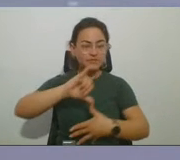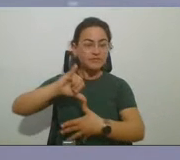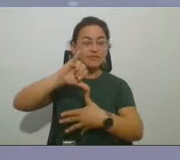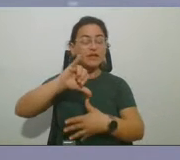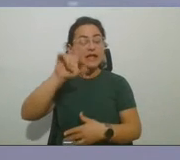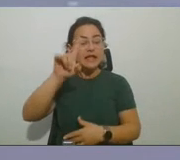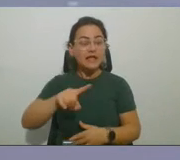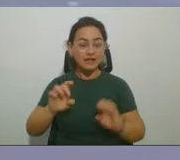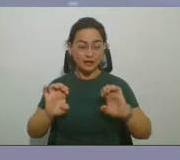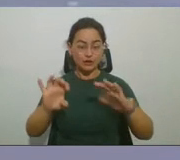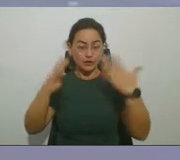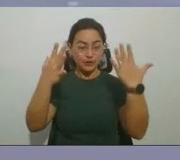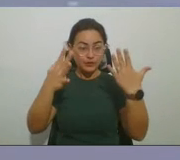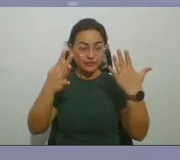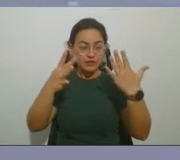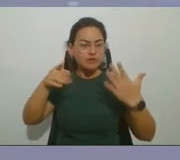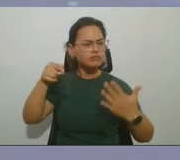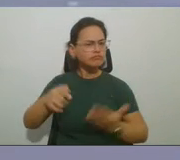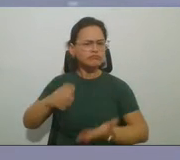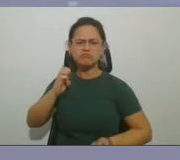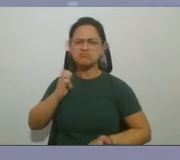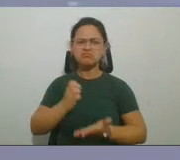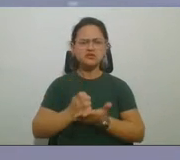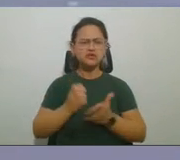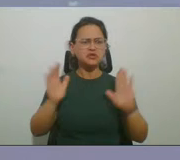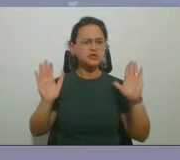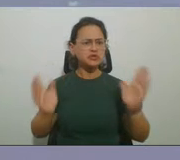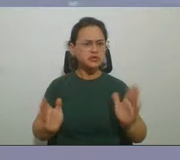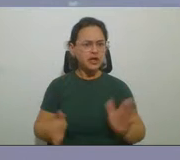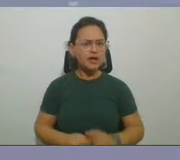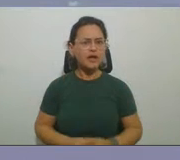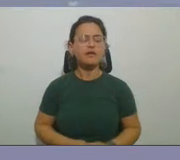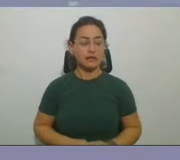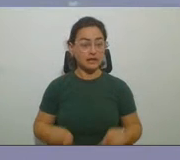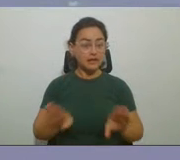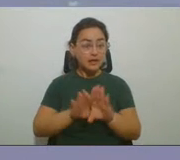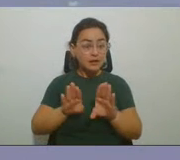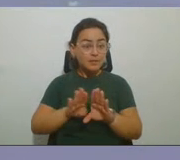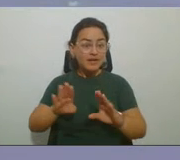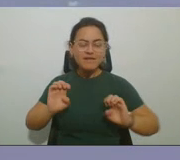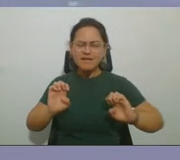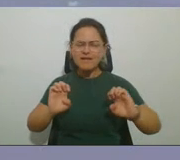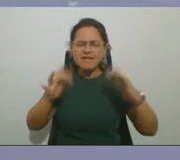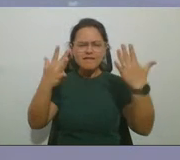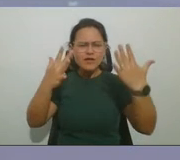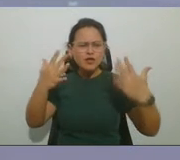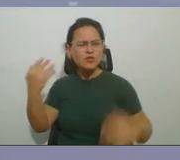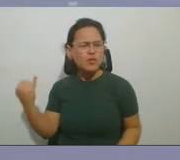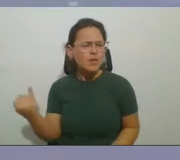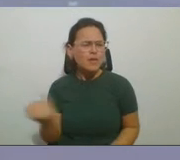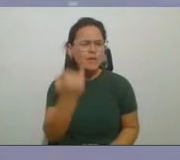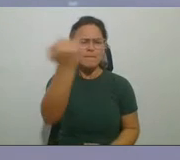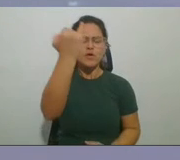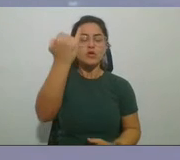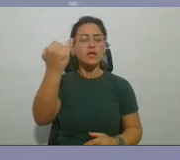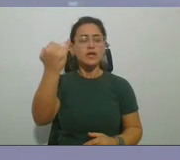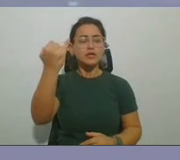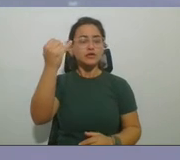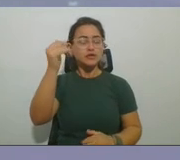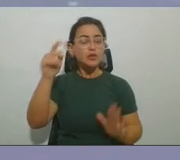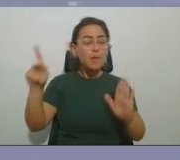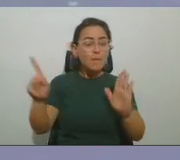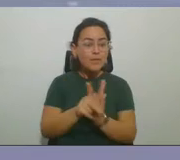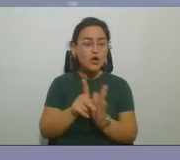na comunidade acadêmica e com tamanha relevância no campo das humanidades,